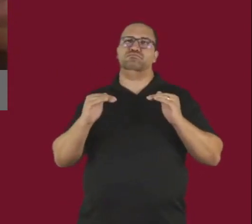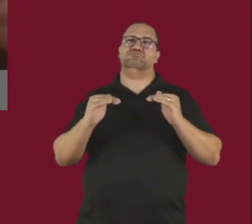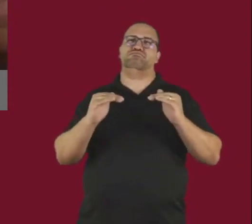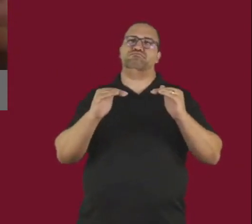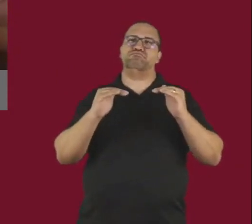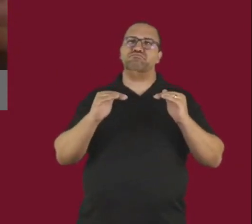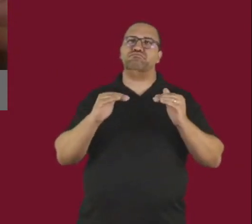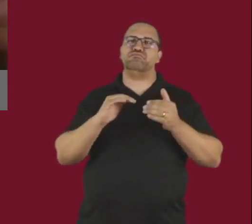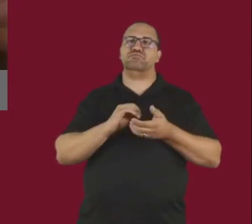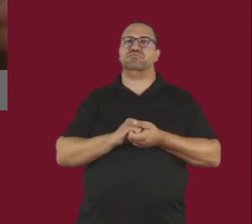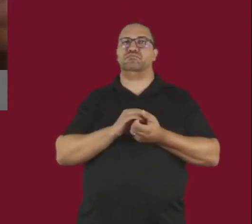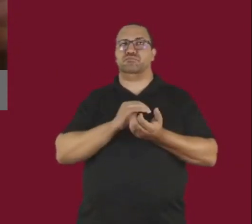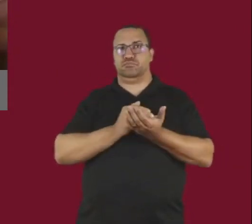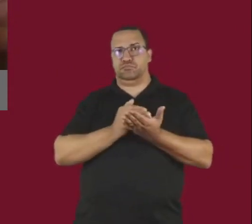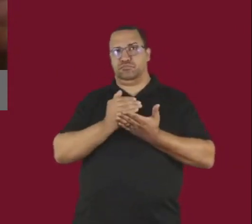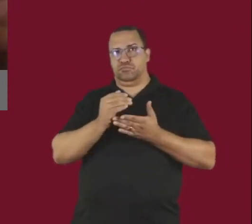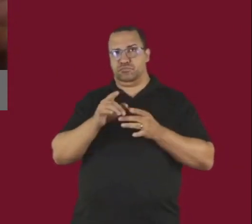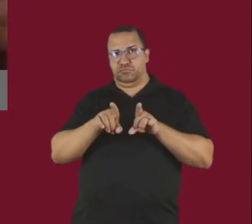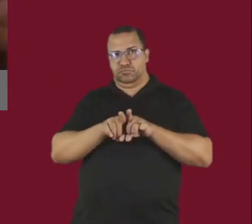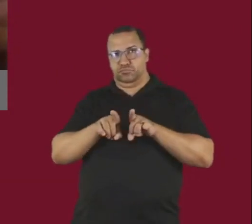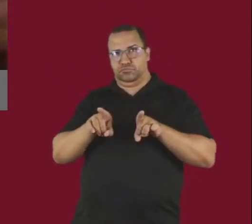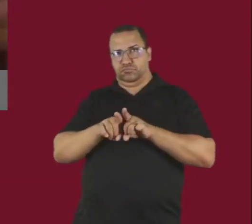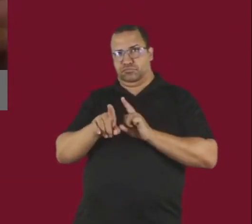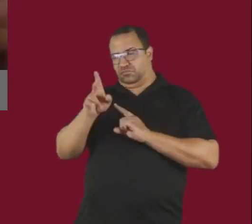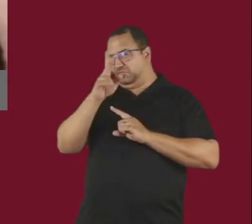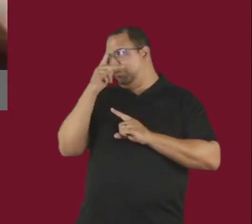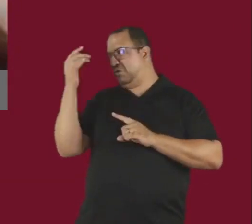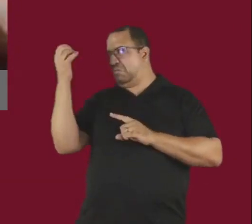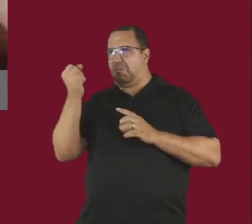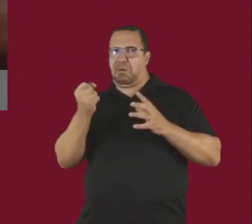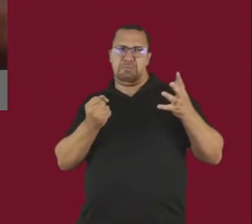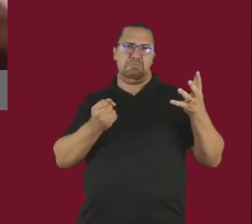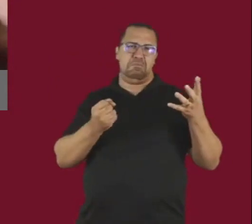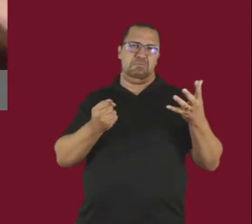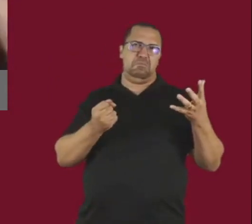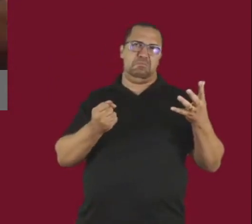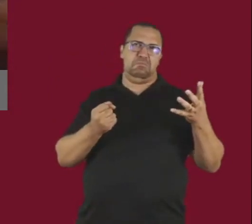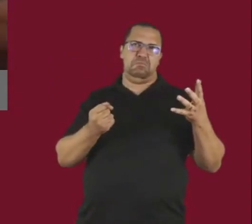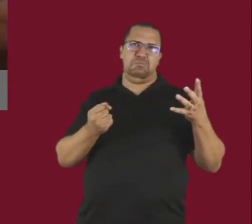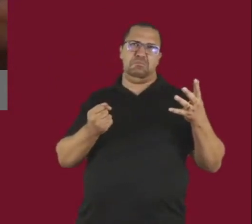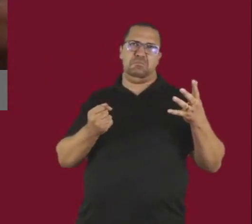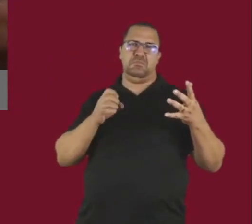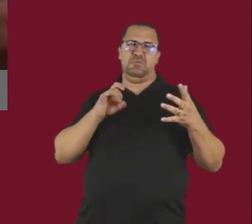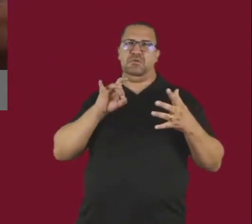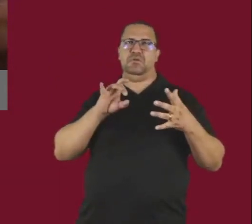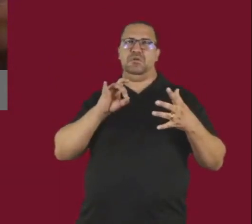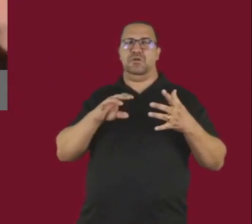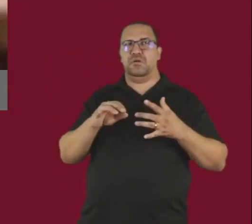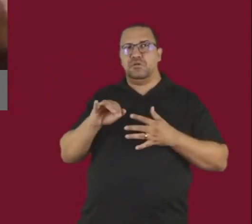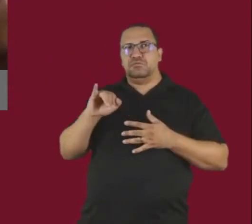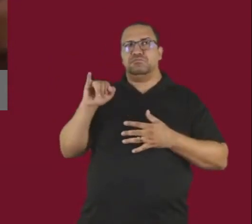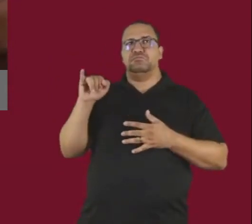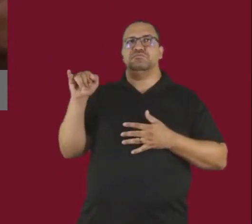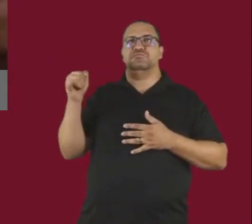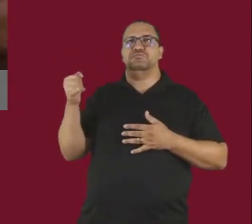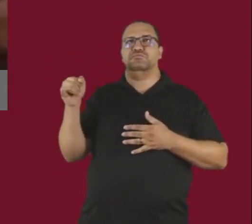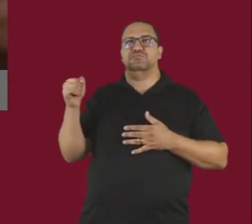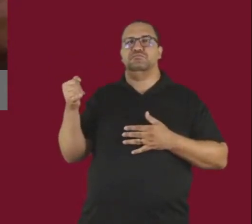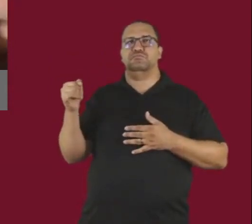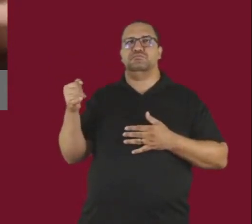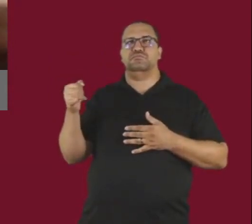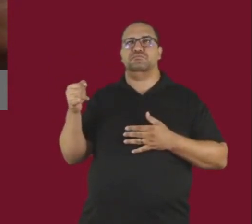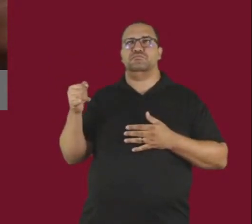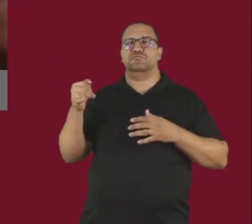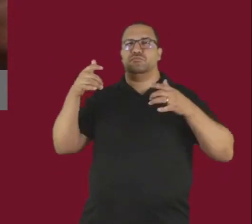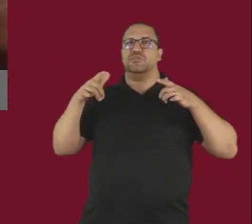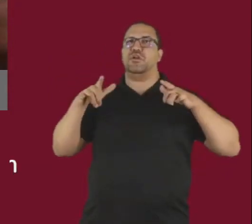começou, que a gente vai sair. Vai ser, não, a gente só tem chance se a gente botar no centro